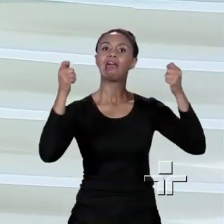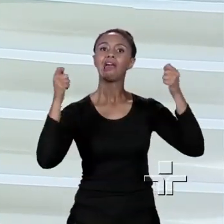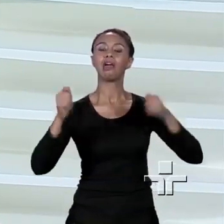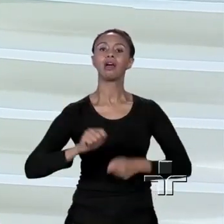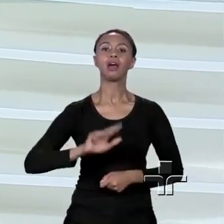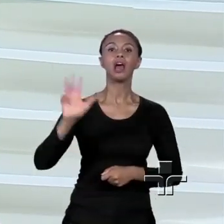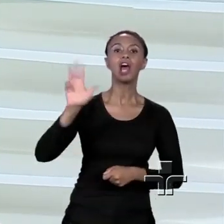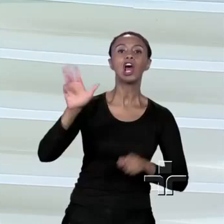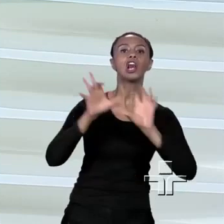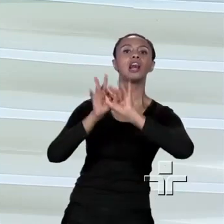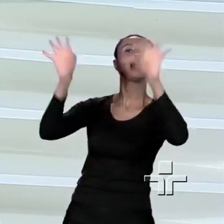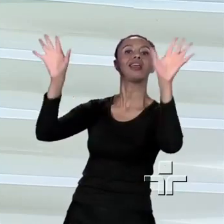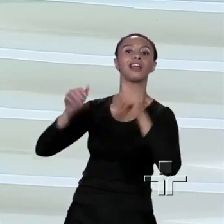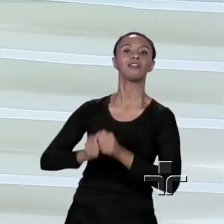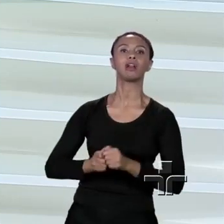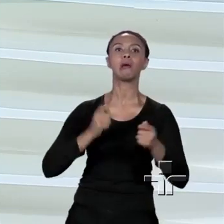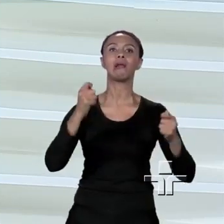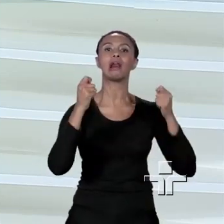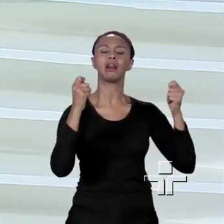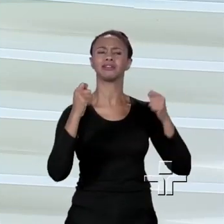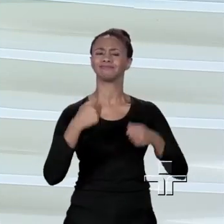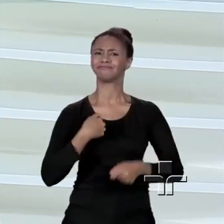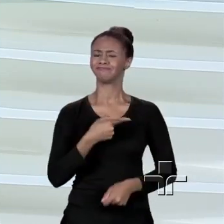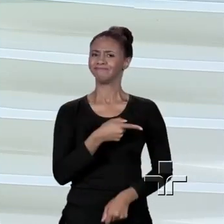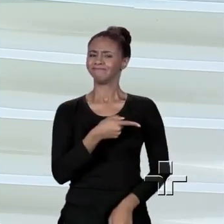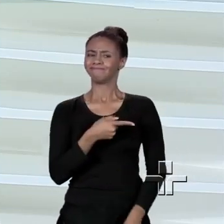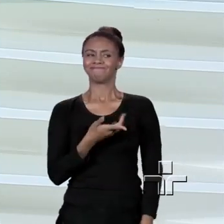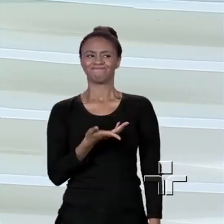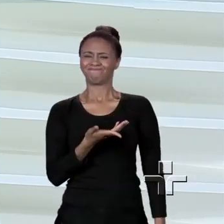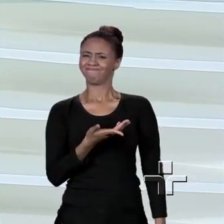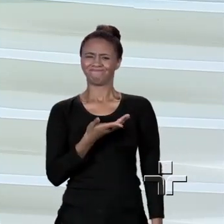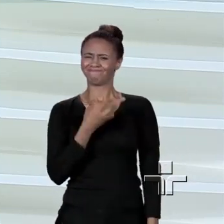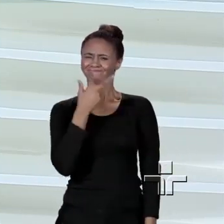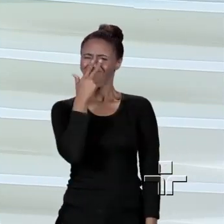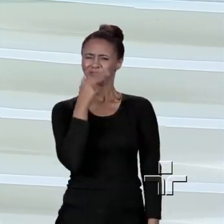e tal. Eu não vejo isso como um jeito,